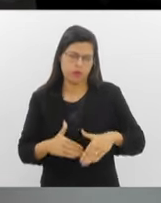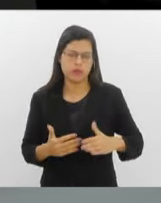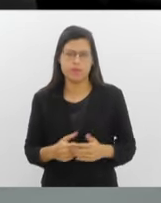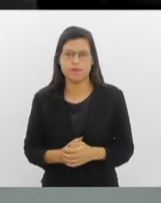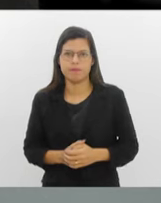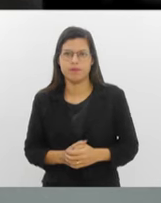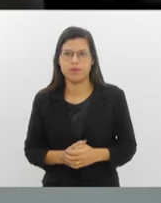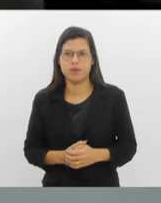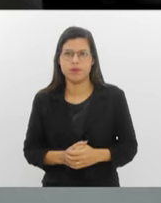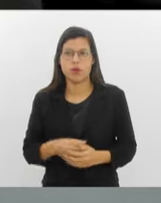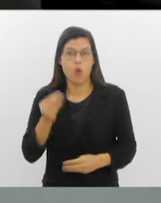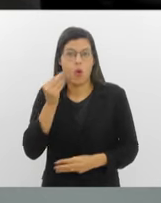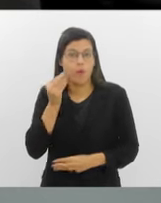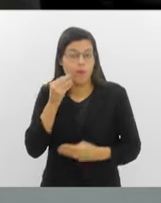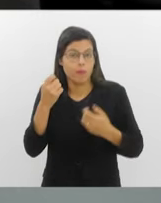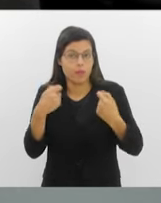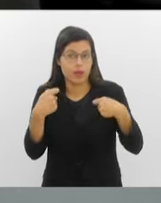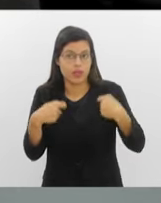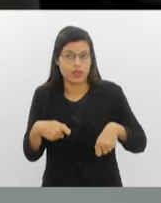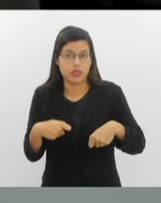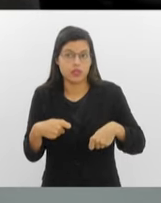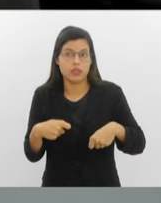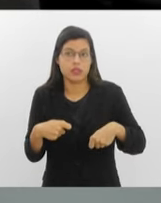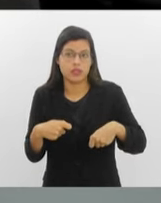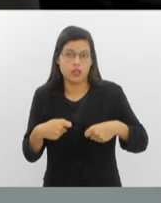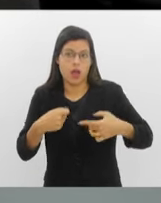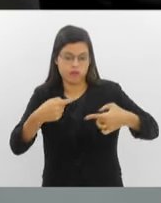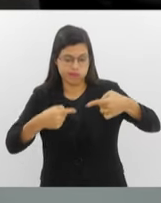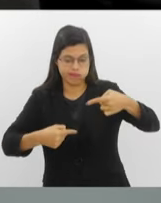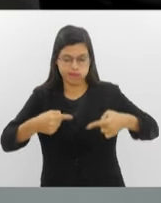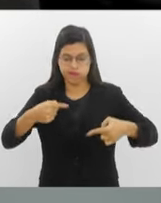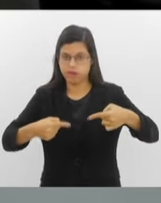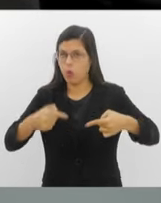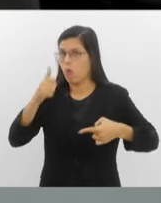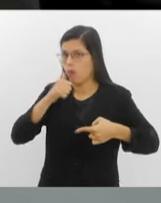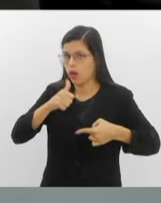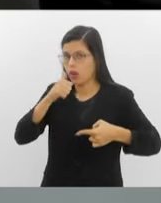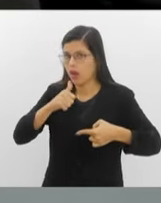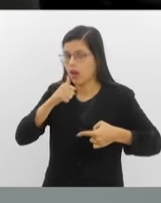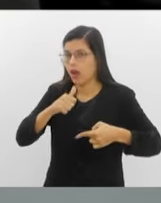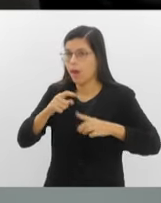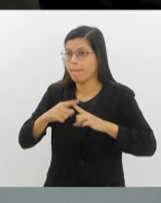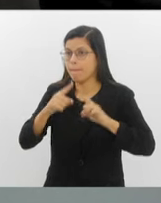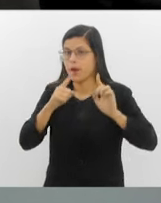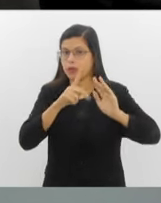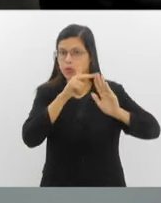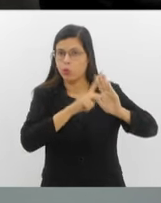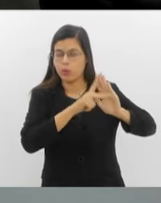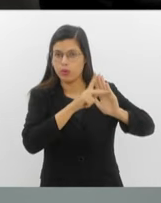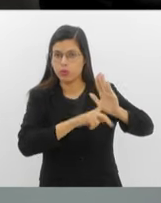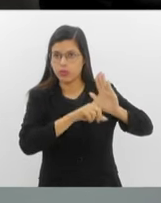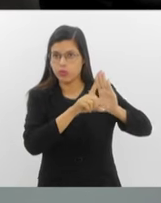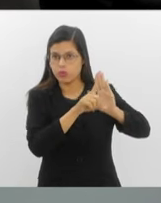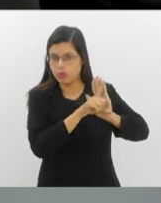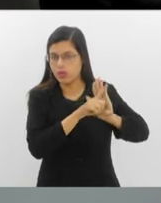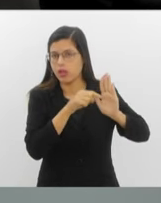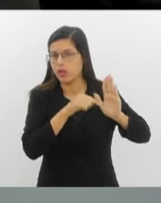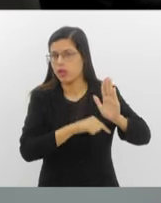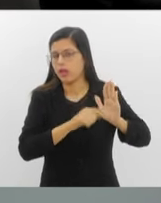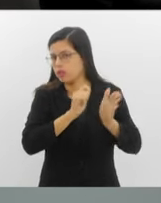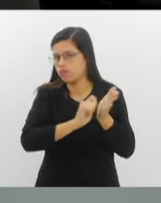obviamente, tem que estar concorrendo com outras mulheres. O projeto, da maneira que ele está escrito, mesmo com a maioria dos TAFs sendo